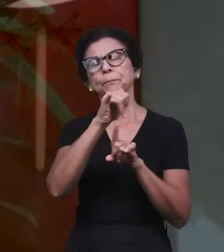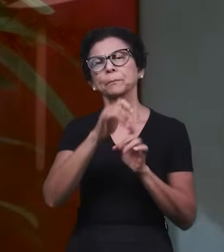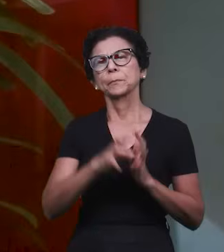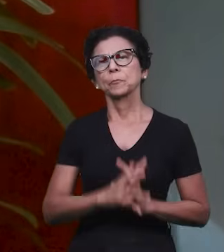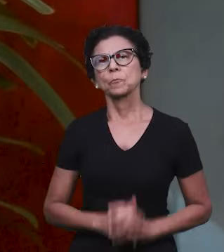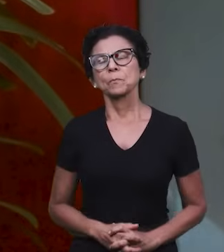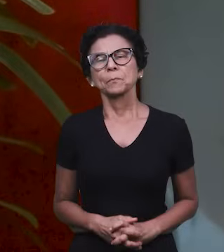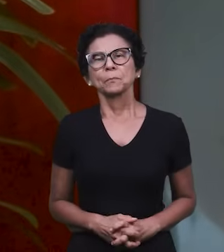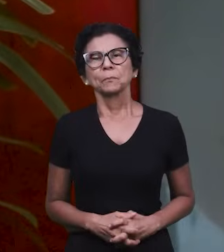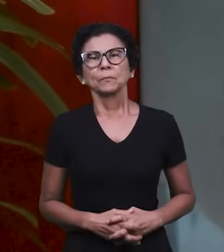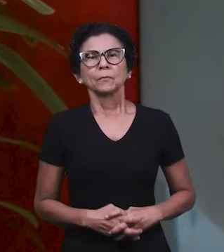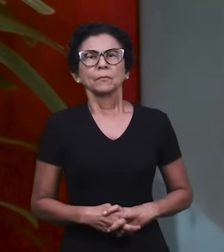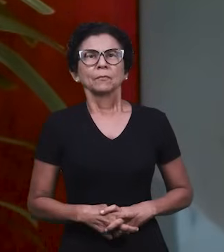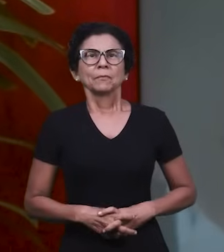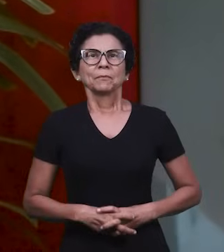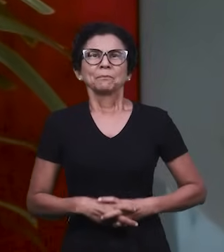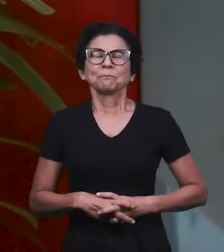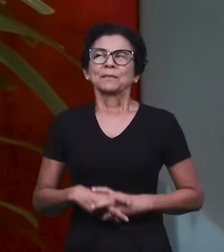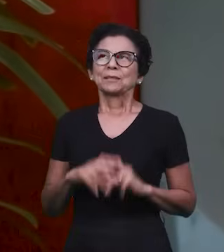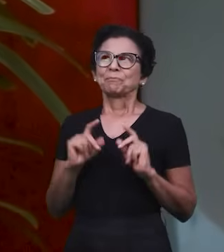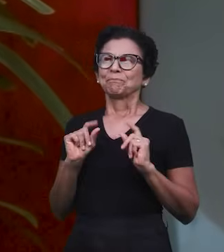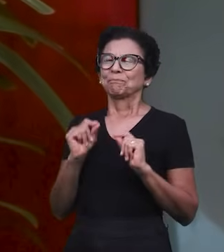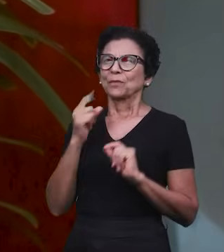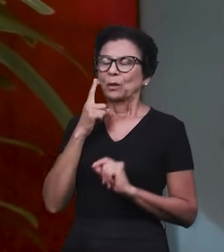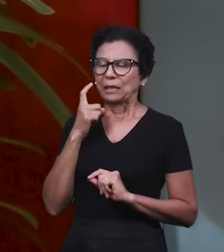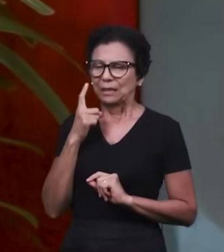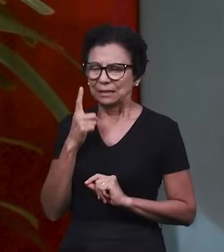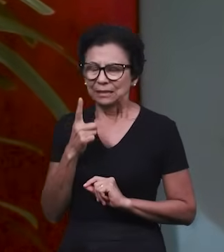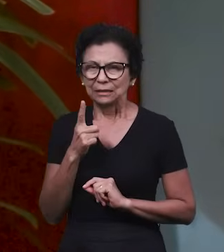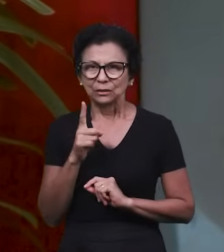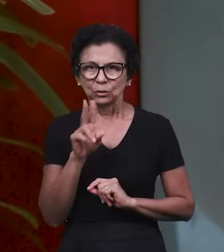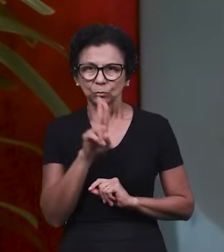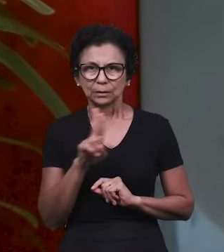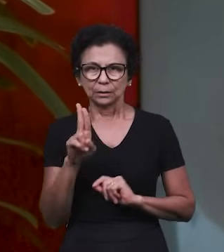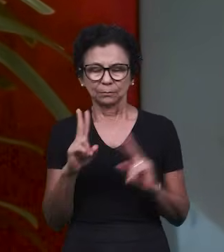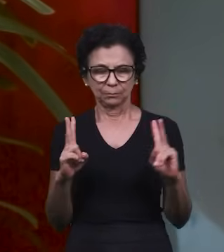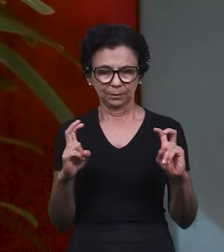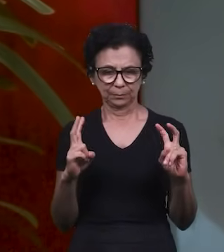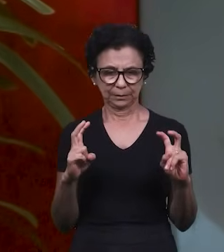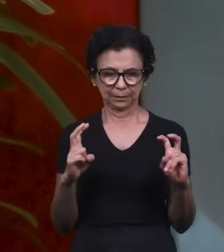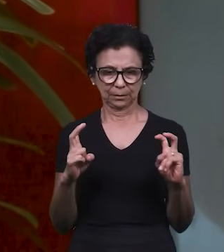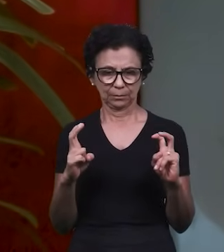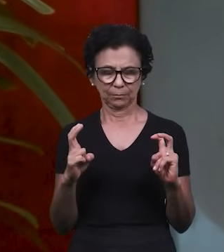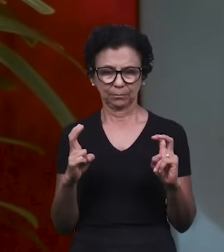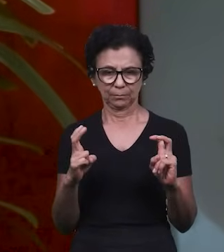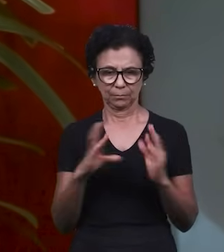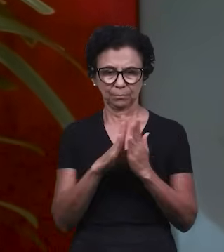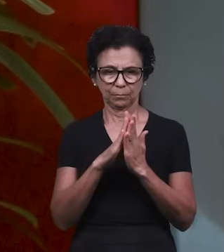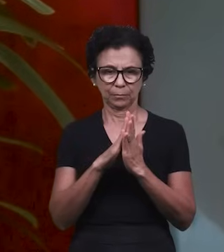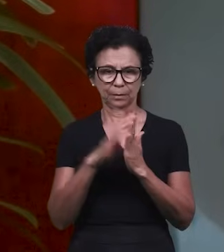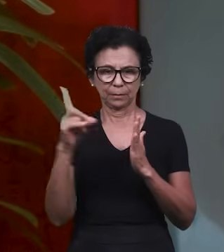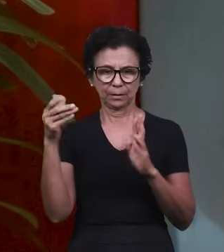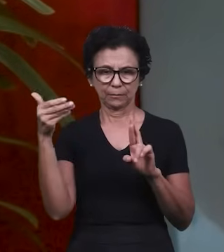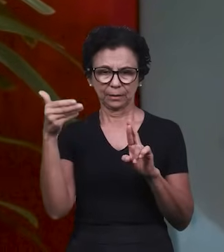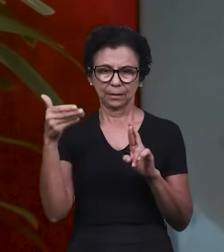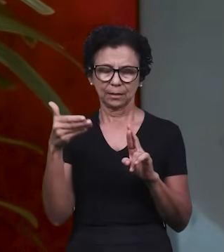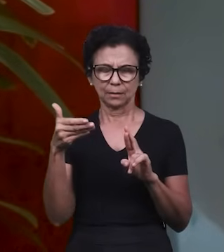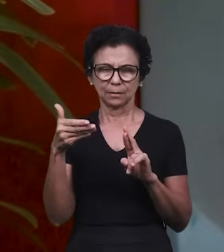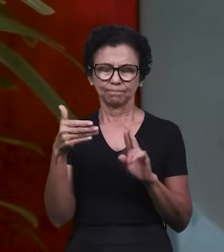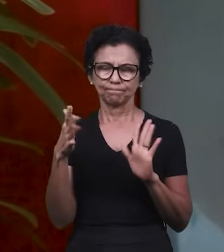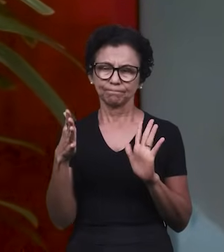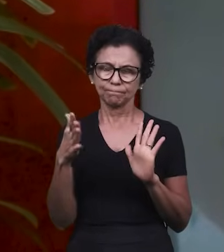Há um aspecto interessante, eu queria utilizar uma expressão bíblica que, para mim, me marcou muito,